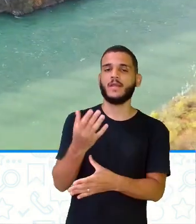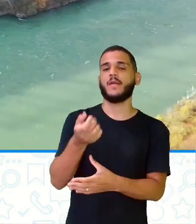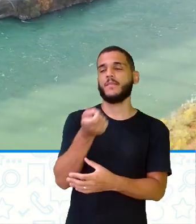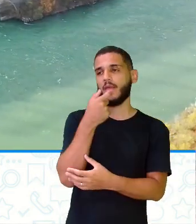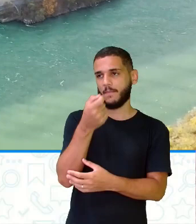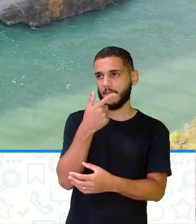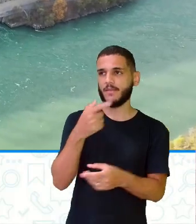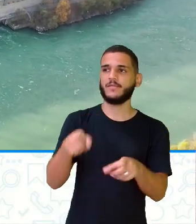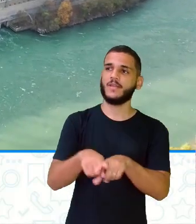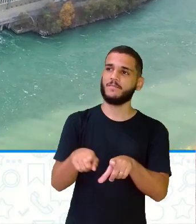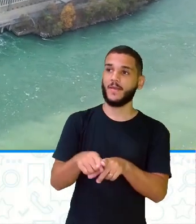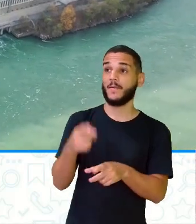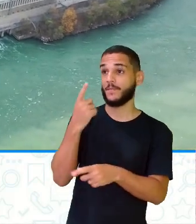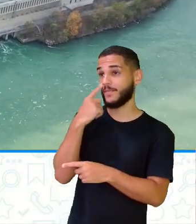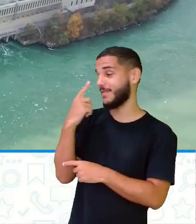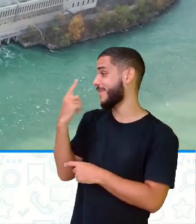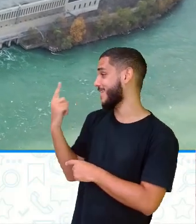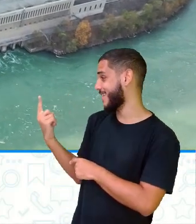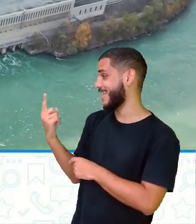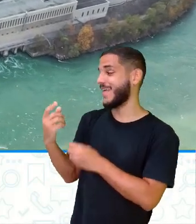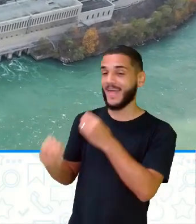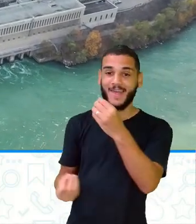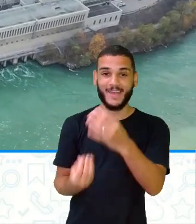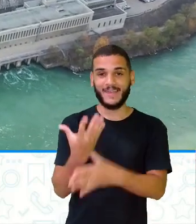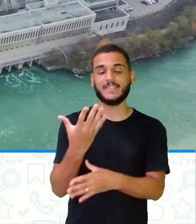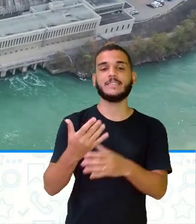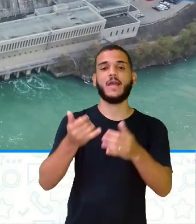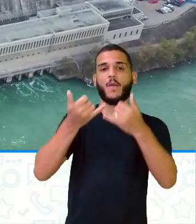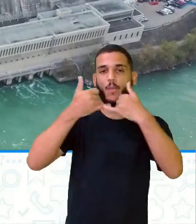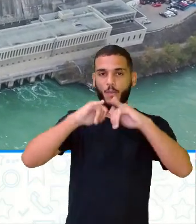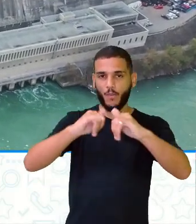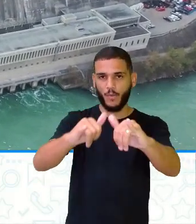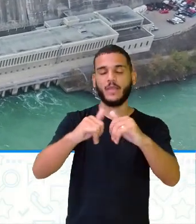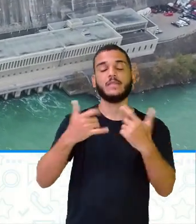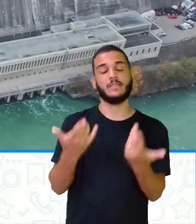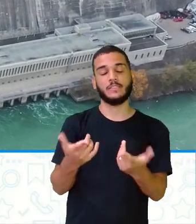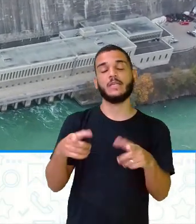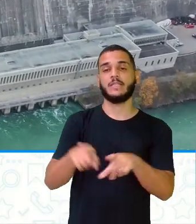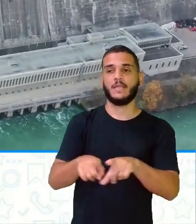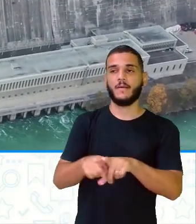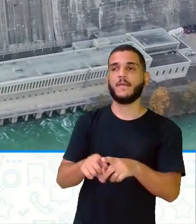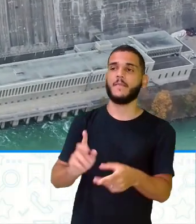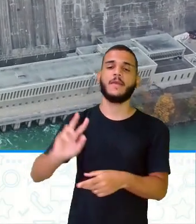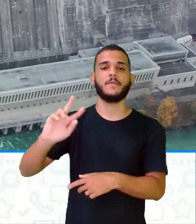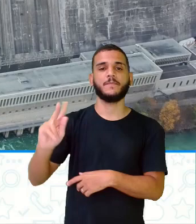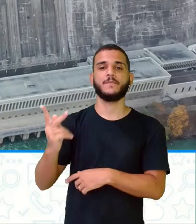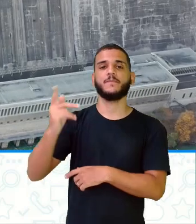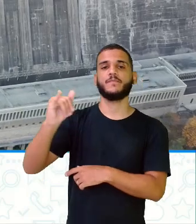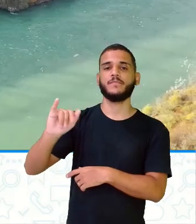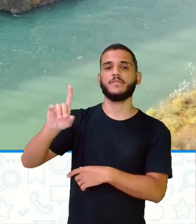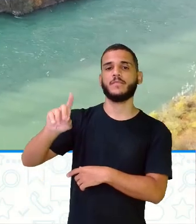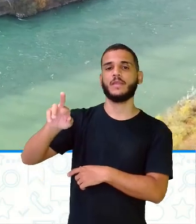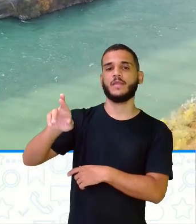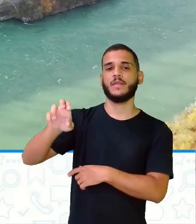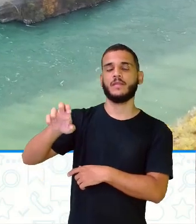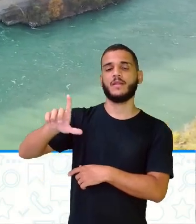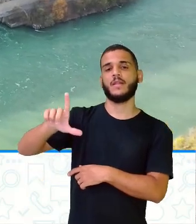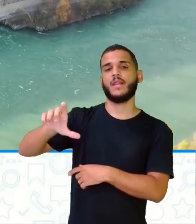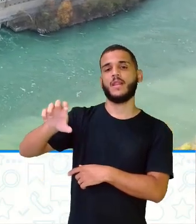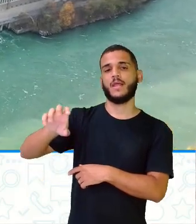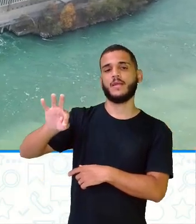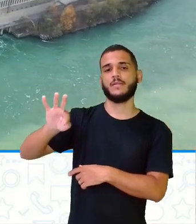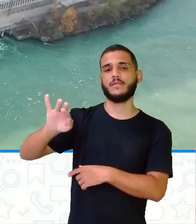tá? Também, ó, geração de energia, as hidrelétricas. As nossas fontes maiores de energia aqui do